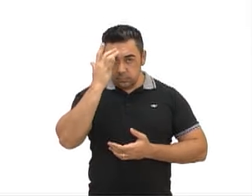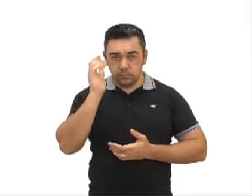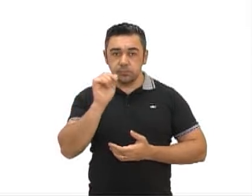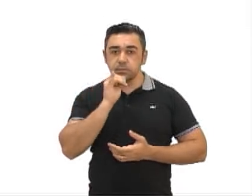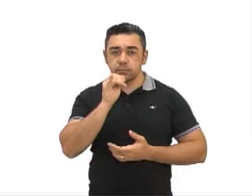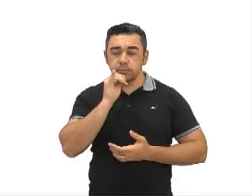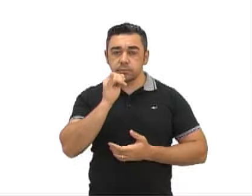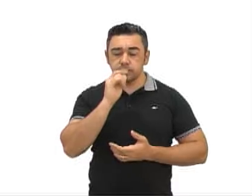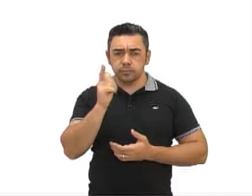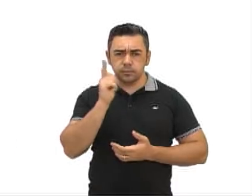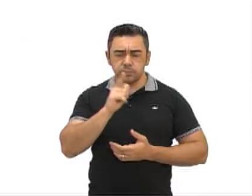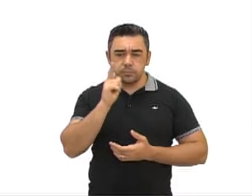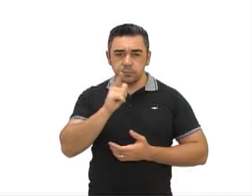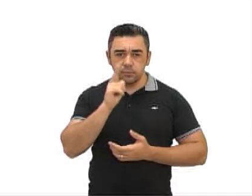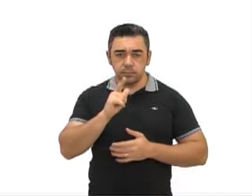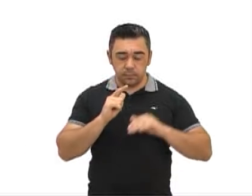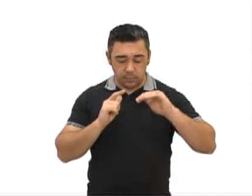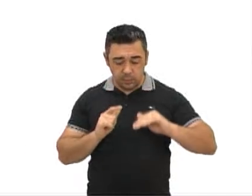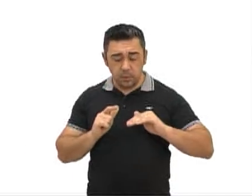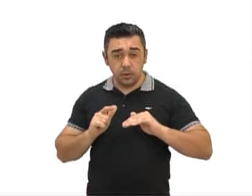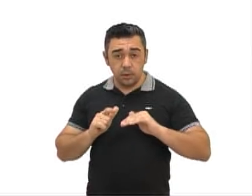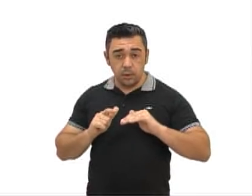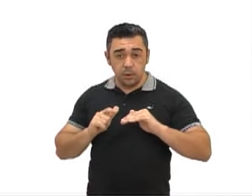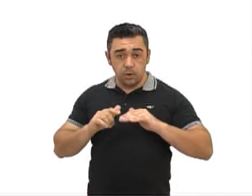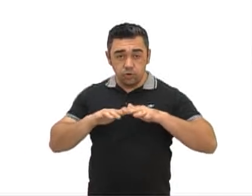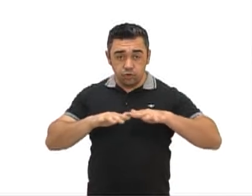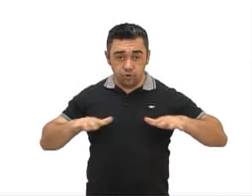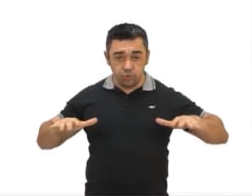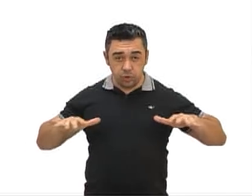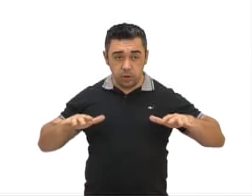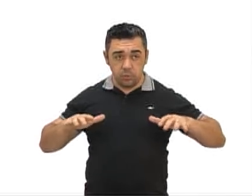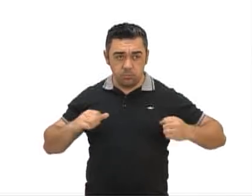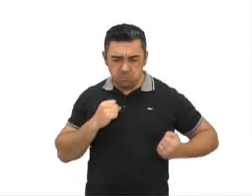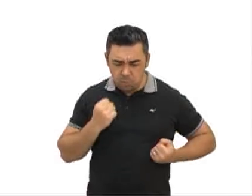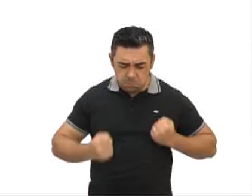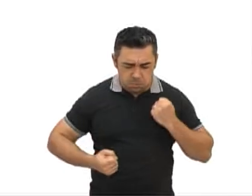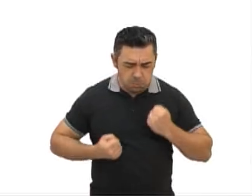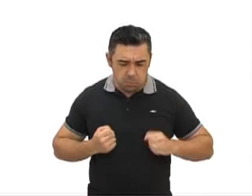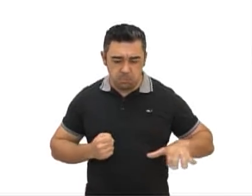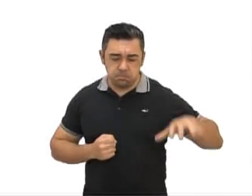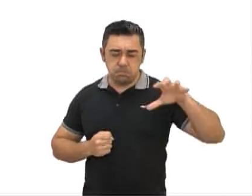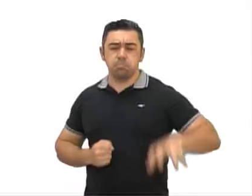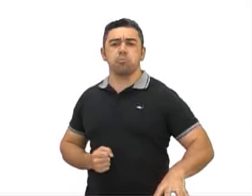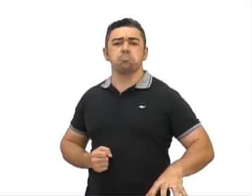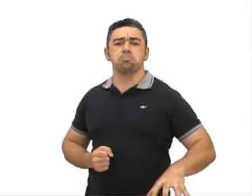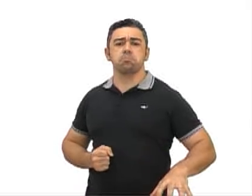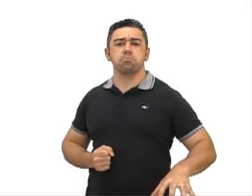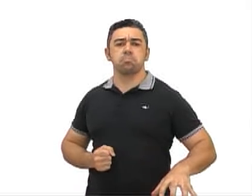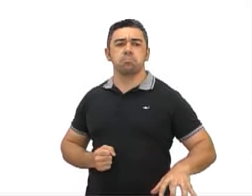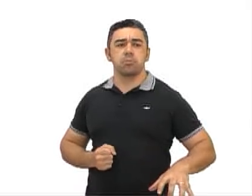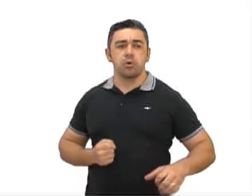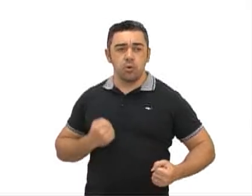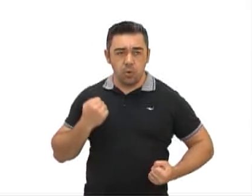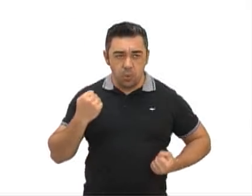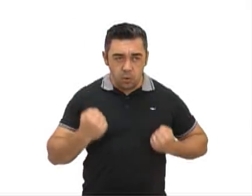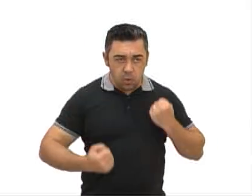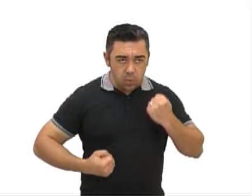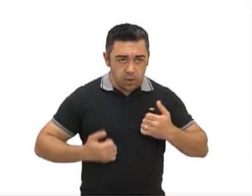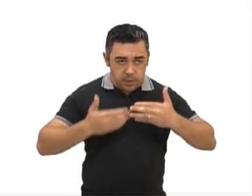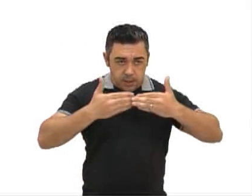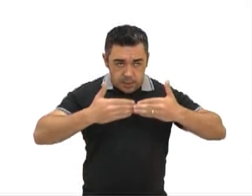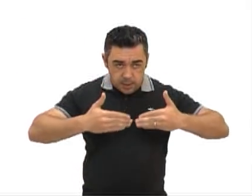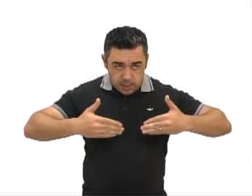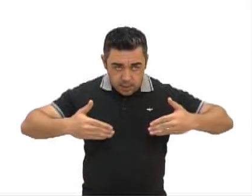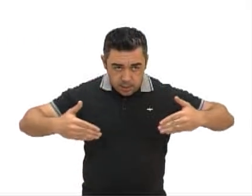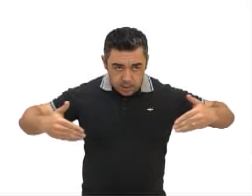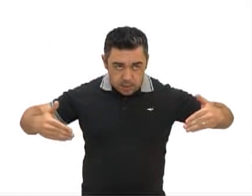consegue apoiar a bola no chão dentro da área adversária. Cruza a última linha do